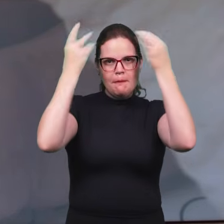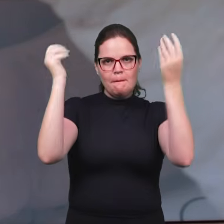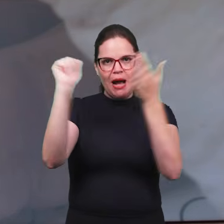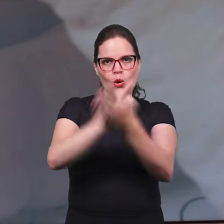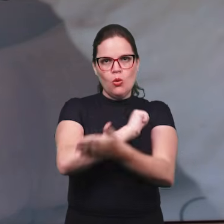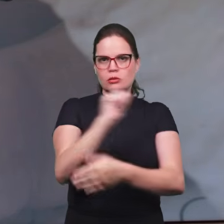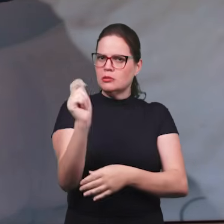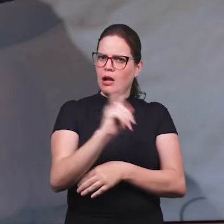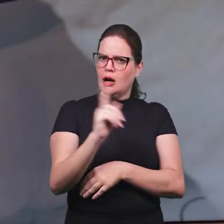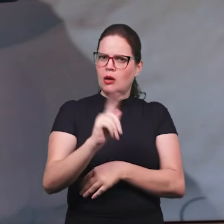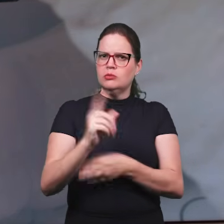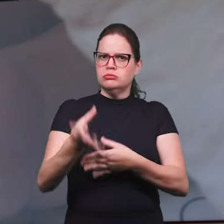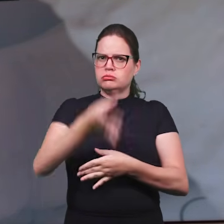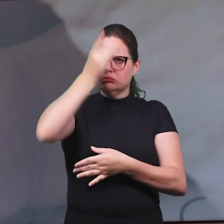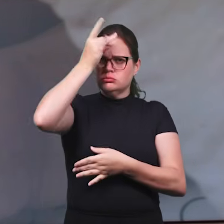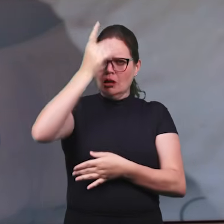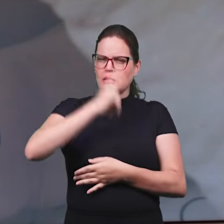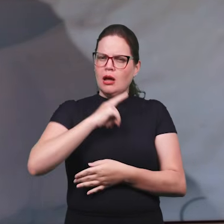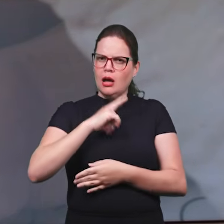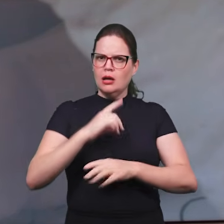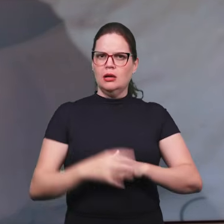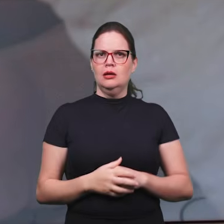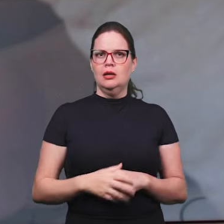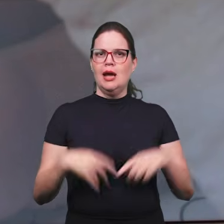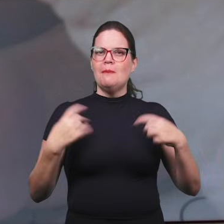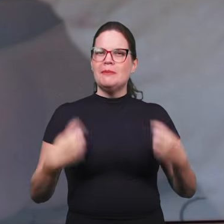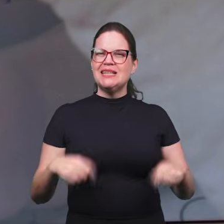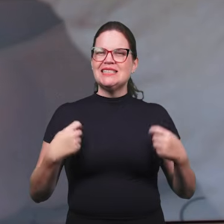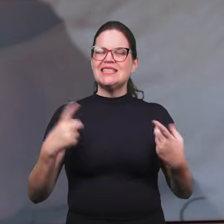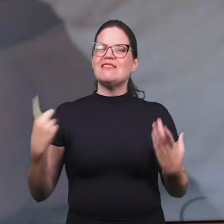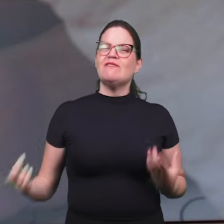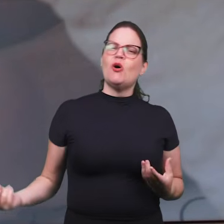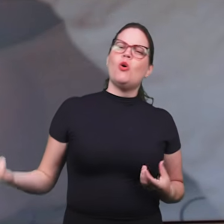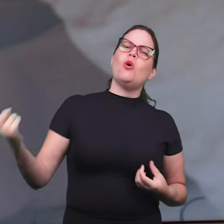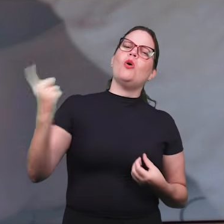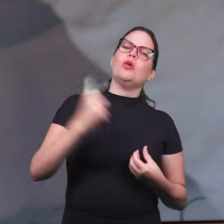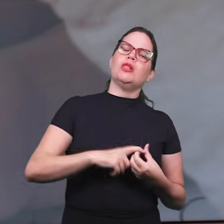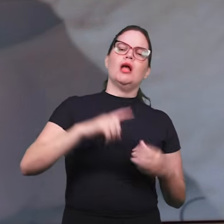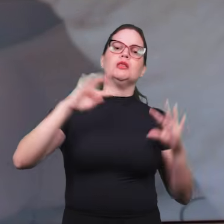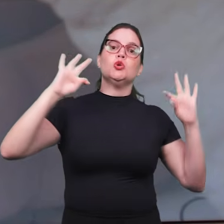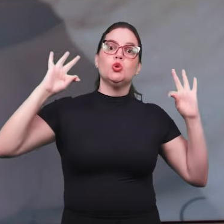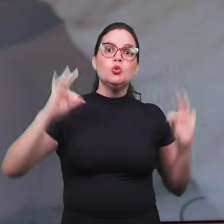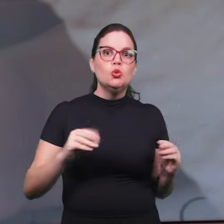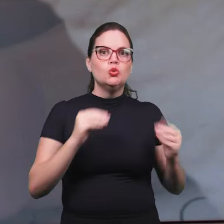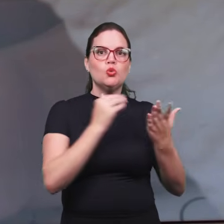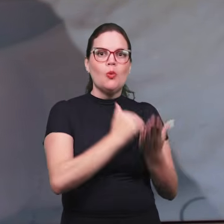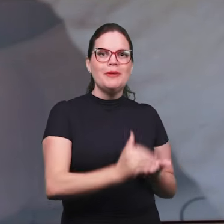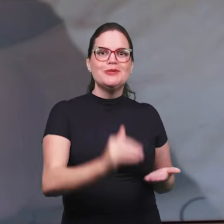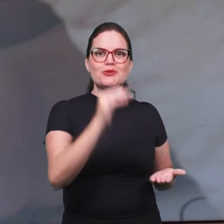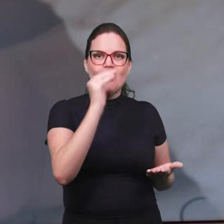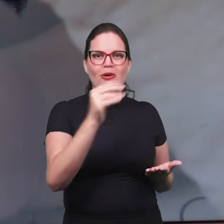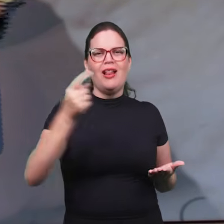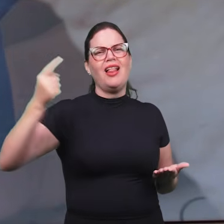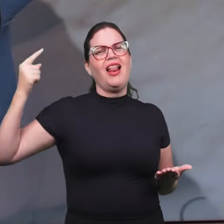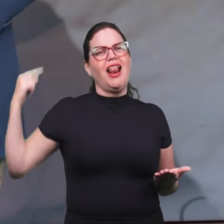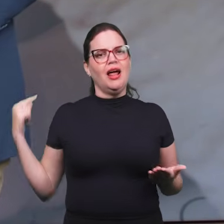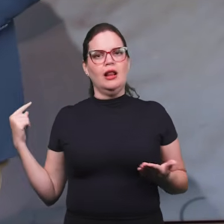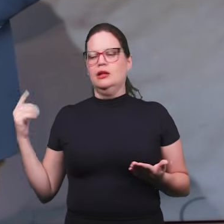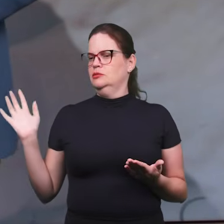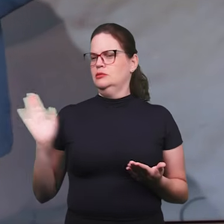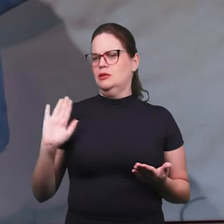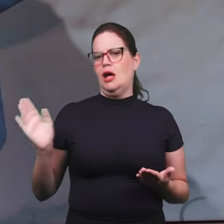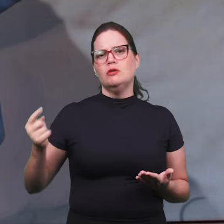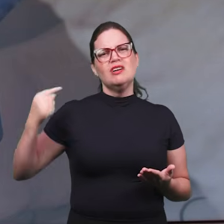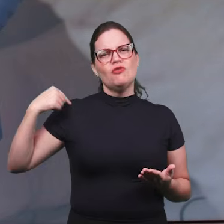está totalmente perdido. Você não vai ter necessariamente toda aquela dificuldade com aqueles assuntos iniciais que você já